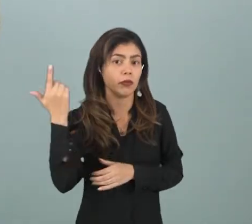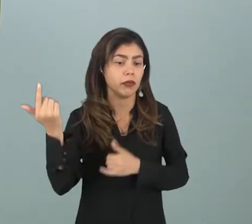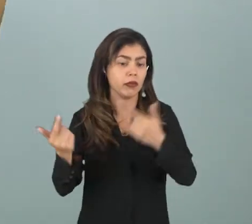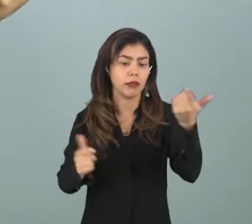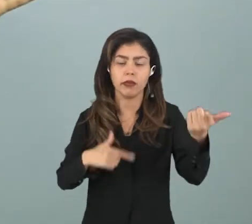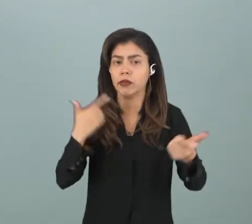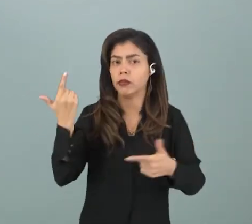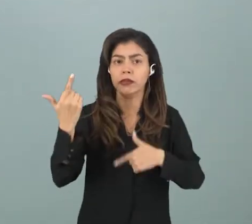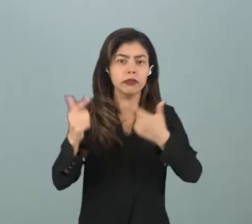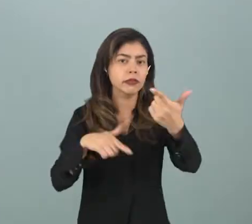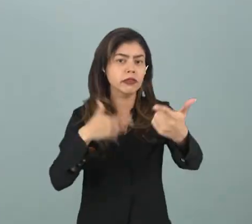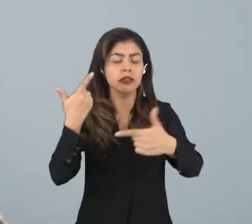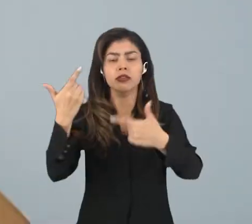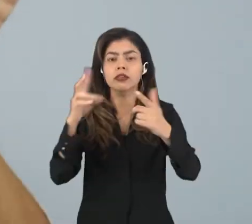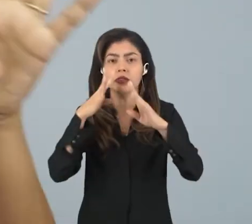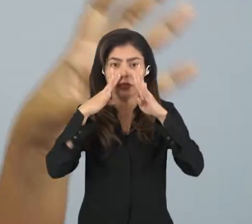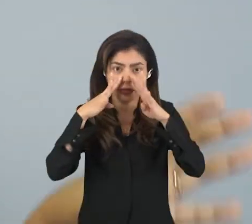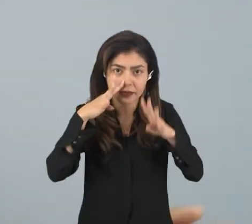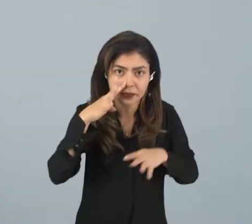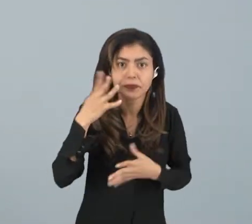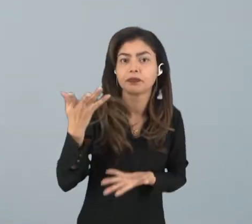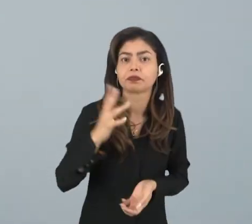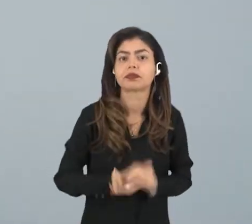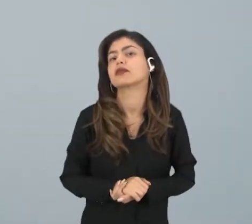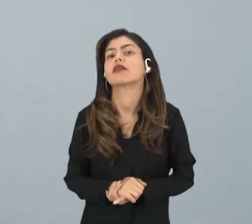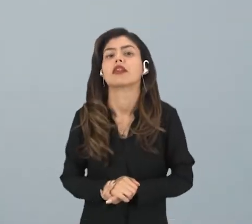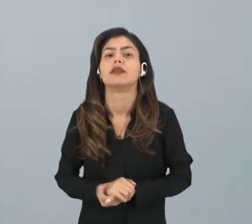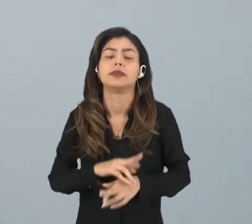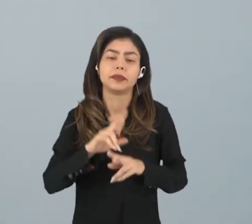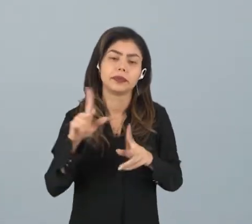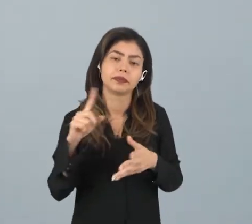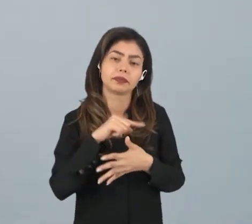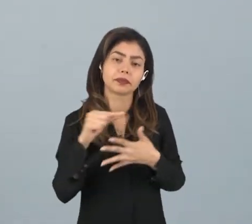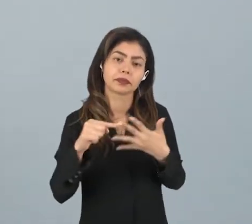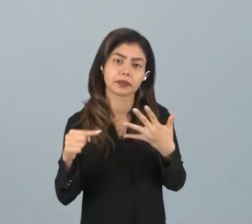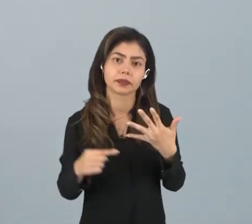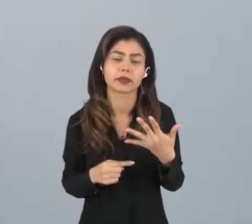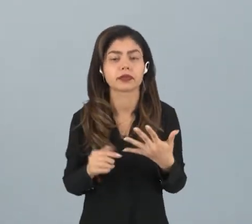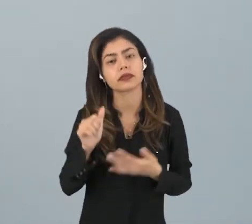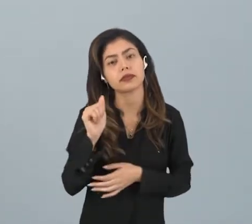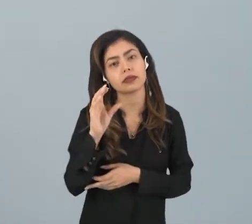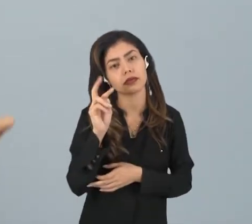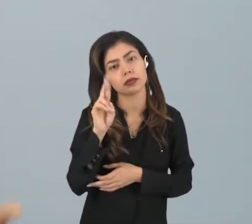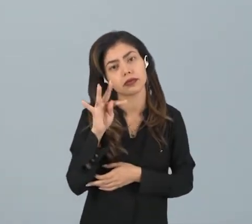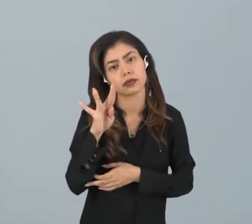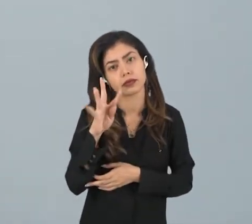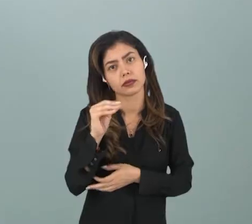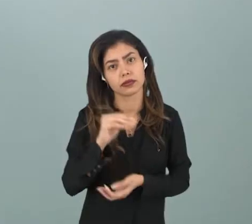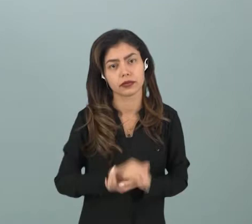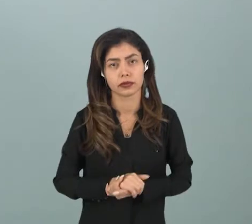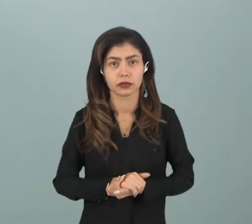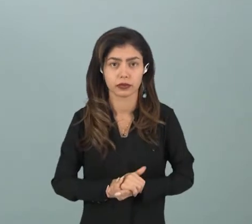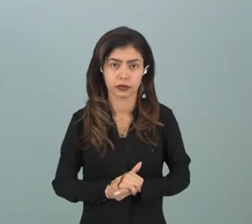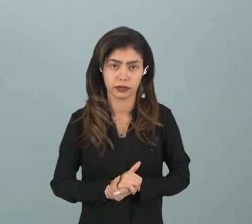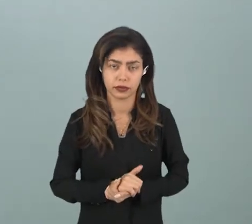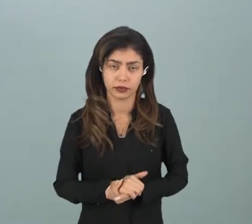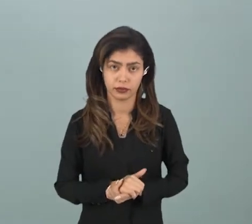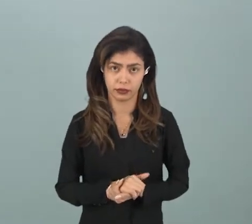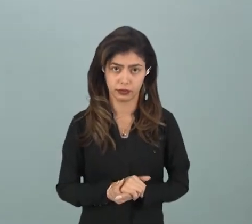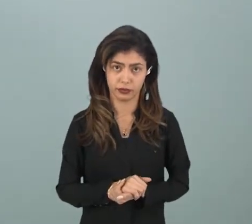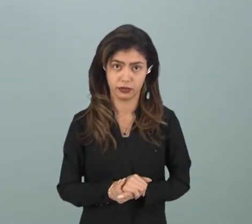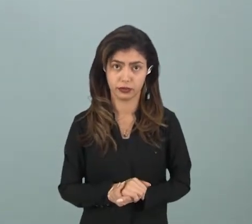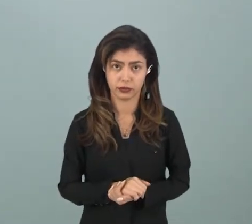Do técnico veio o contemplativo, do contemplativo veio o acrobático. E a gente vai ver um pouquinho sobre